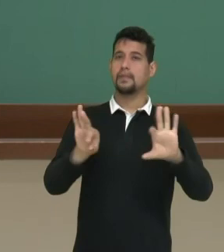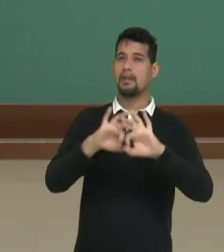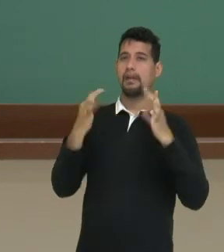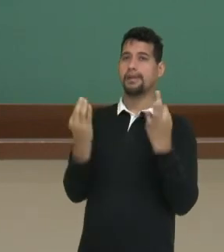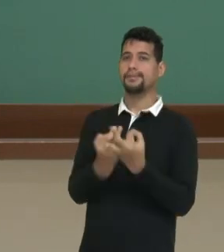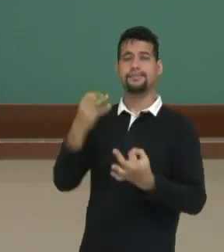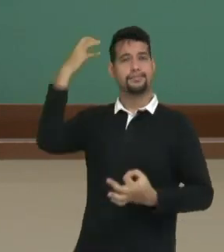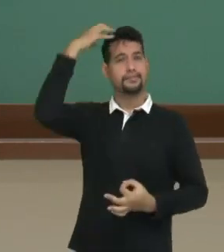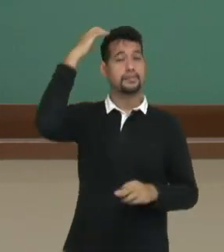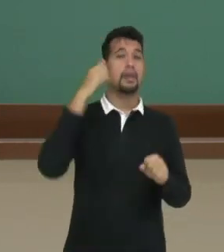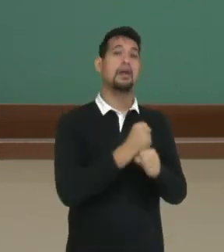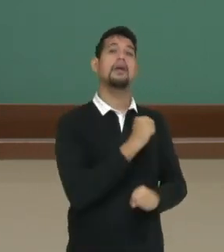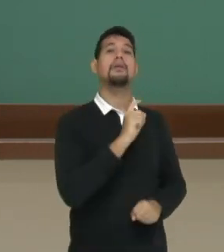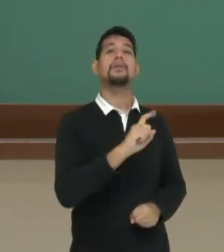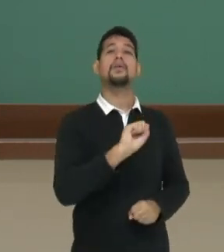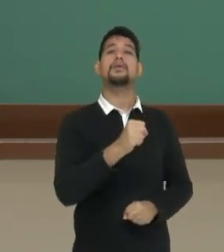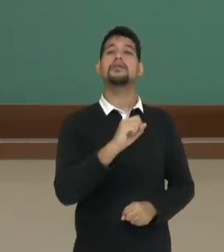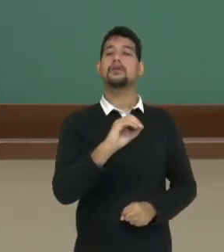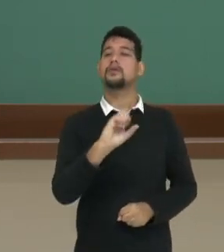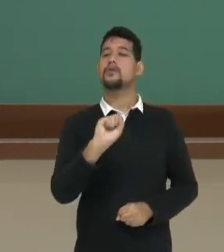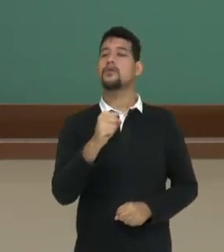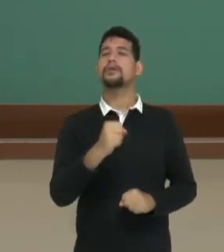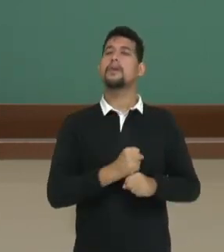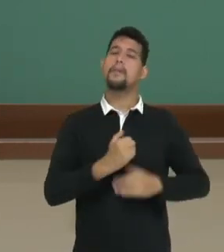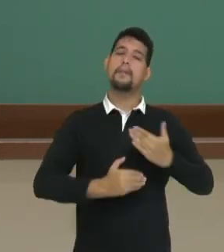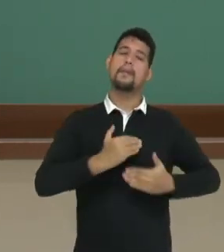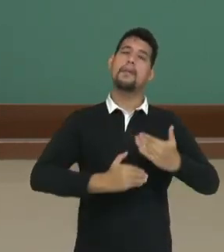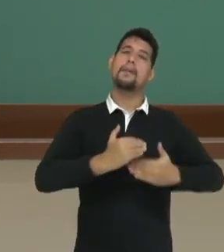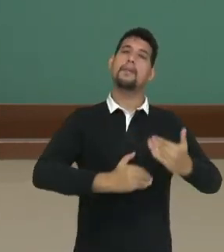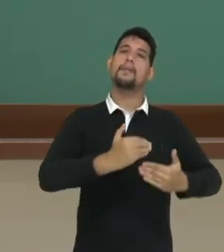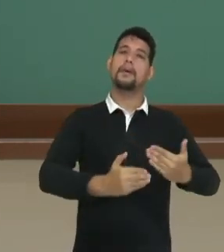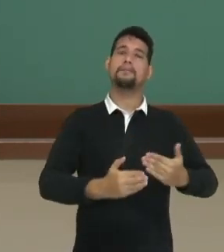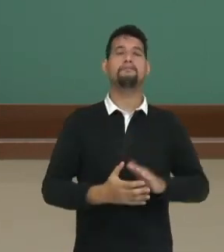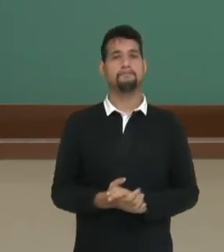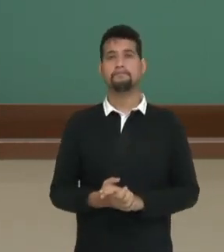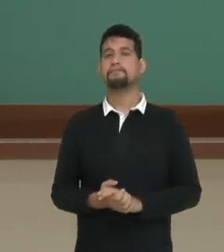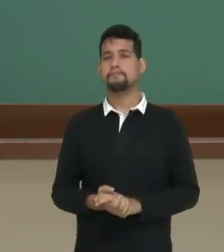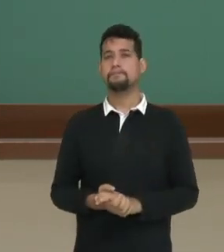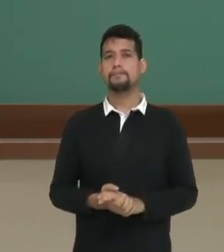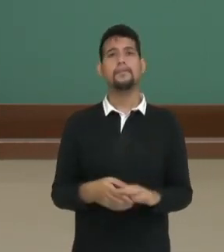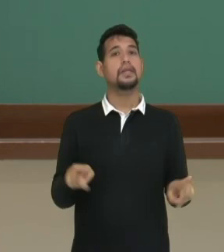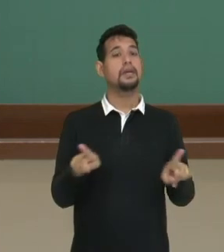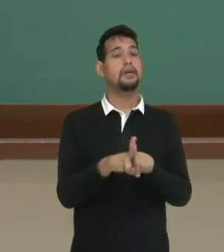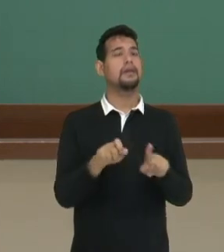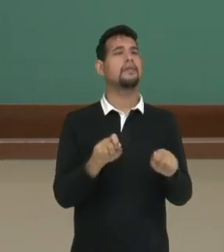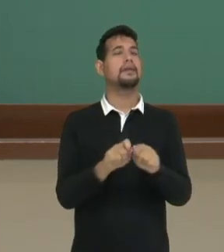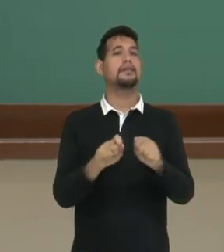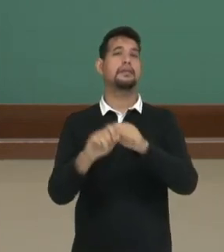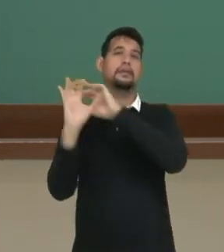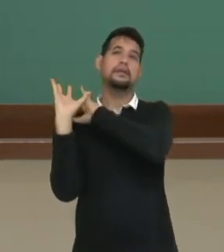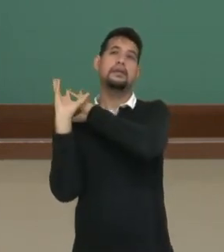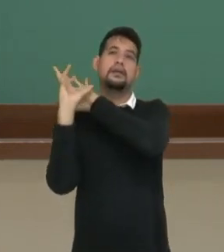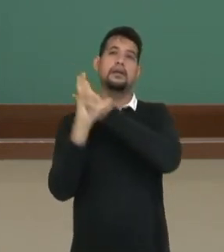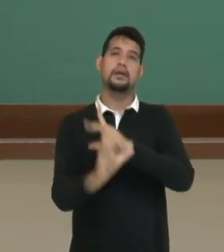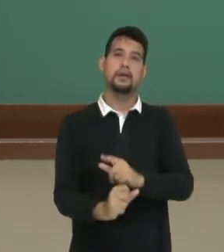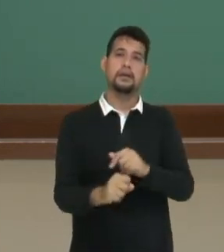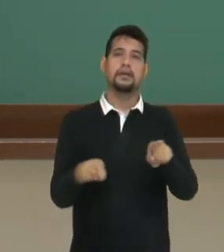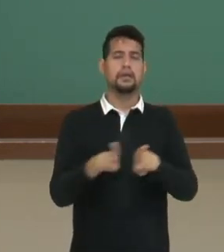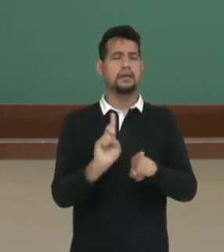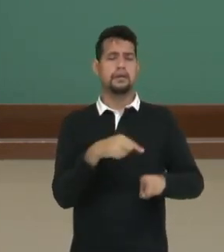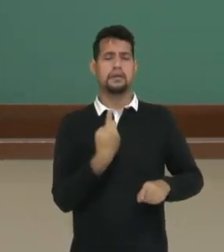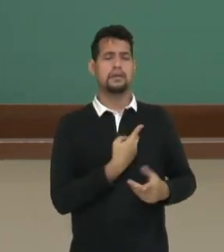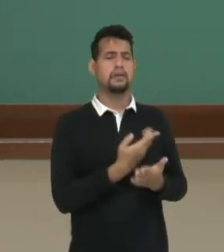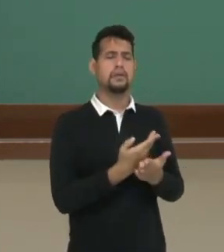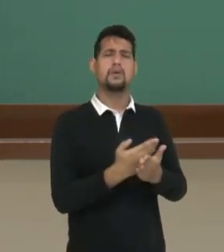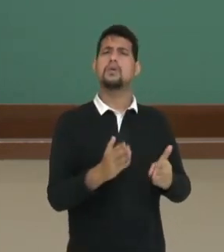real em 1808 e sequência, né? Então, olha só, pessoal, fazendo uma retomada do que nós estudamos, né?